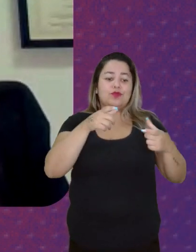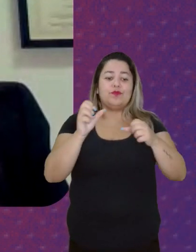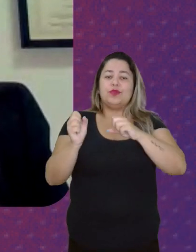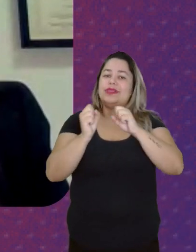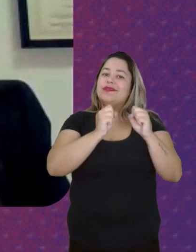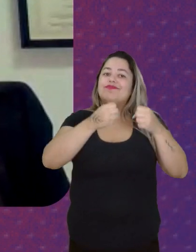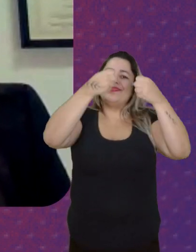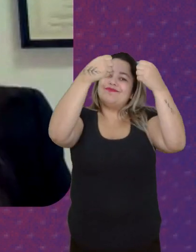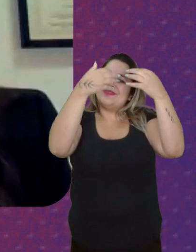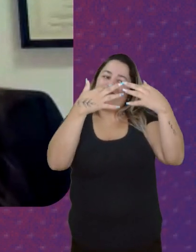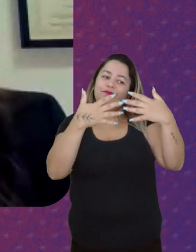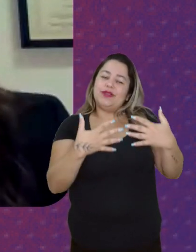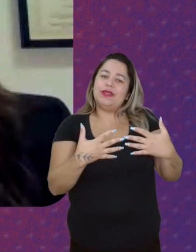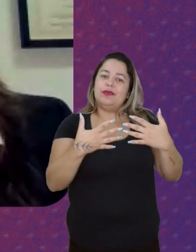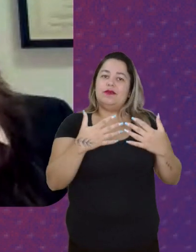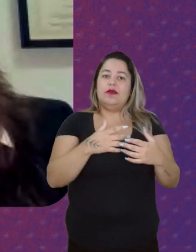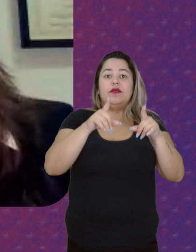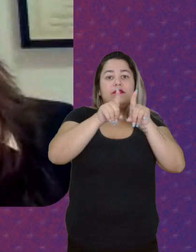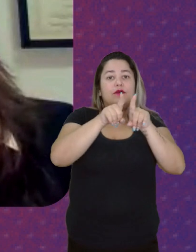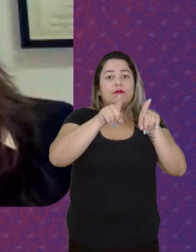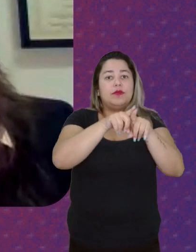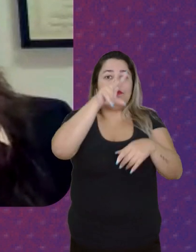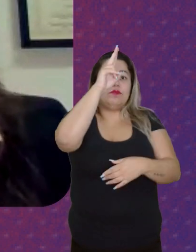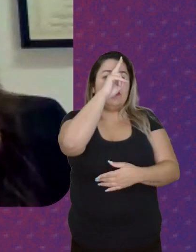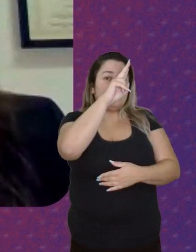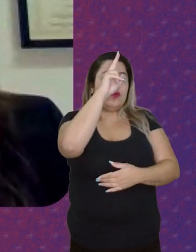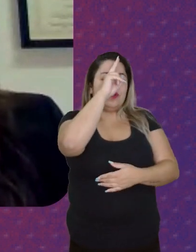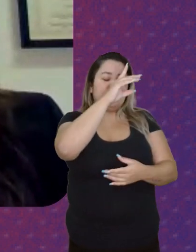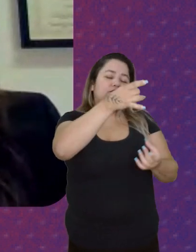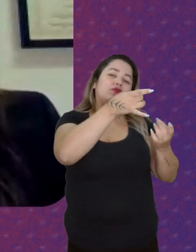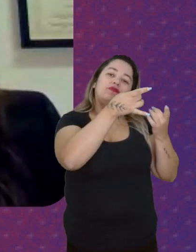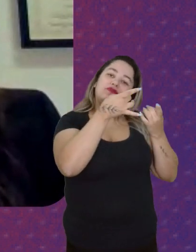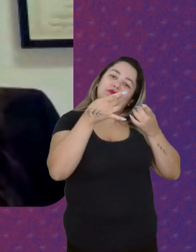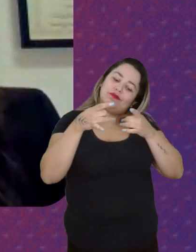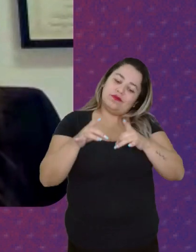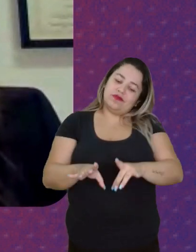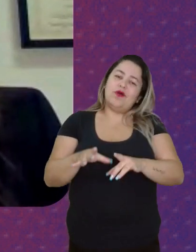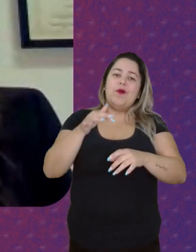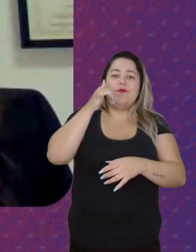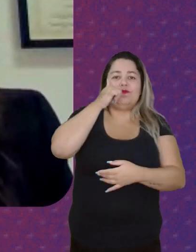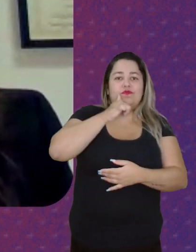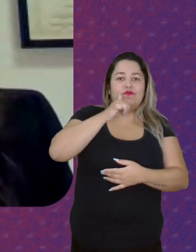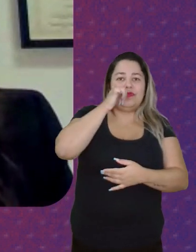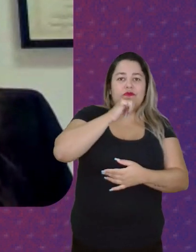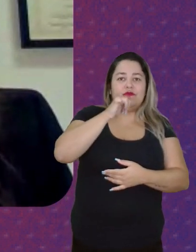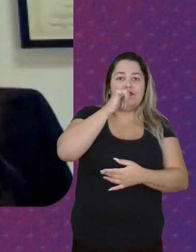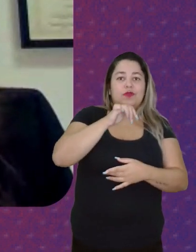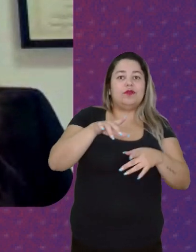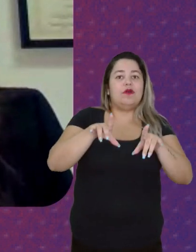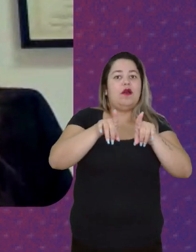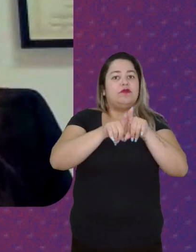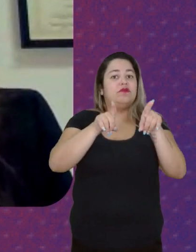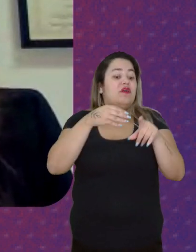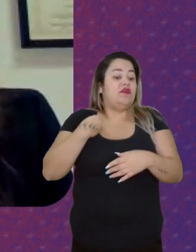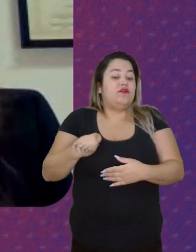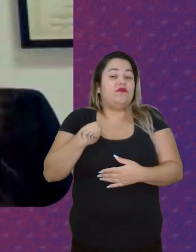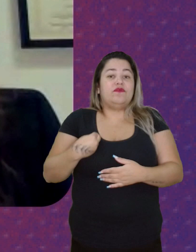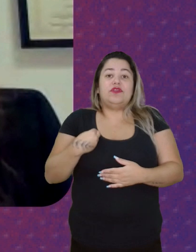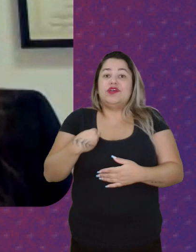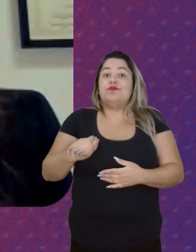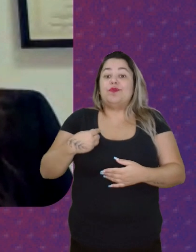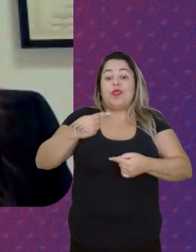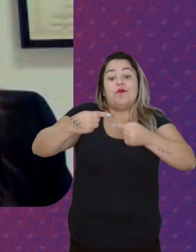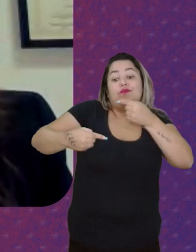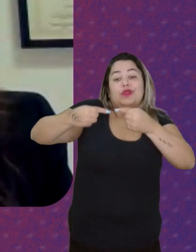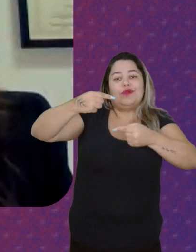explica, né, por esse histórico de exclusão das mulheres da vida política, exclusão legal, jurídica